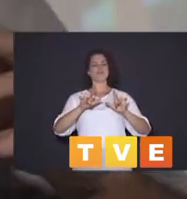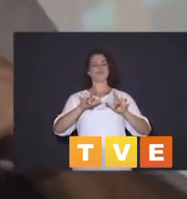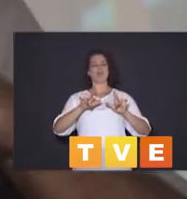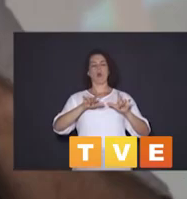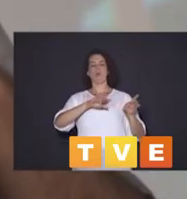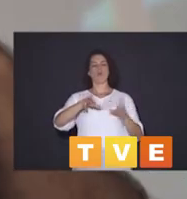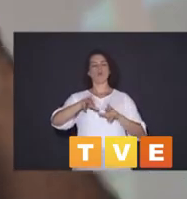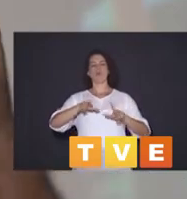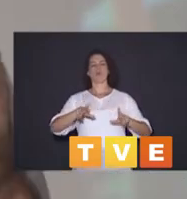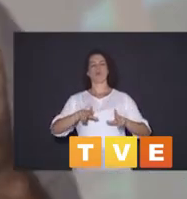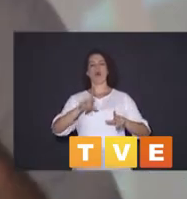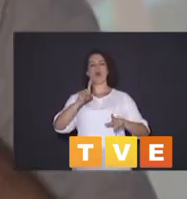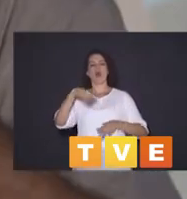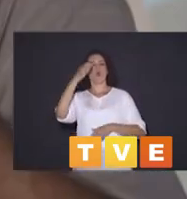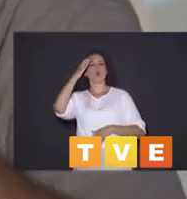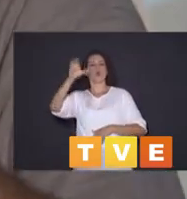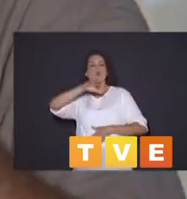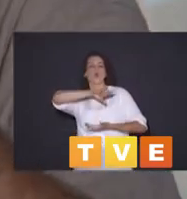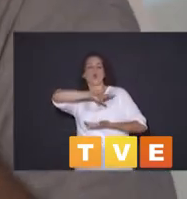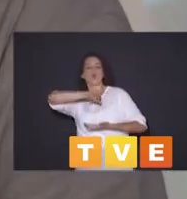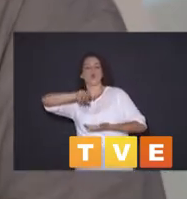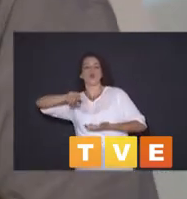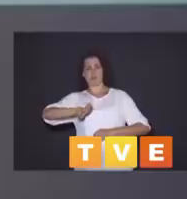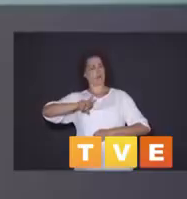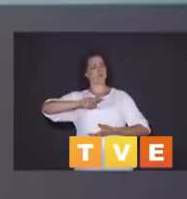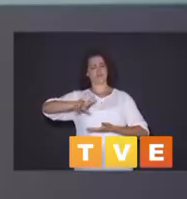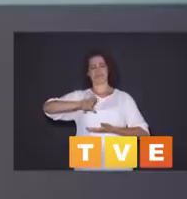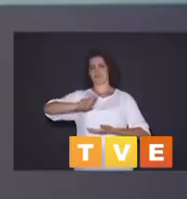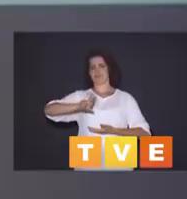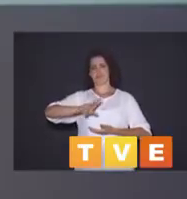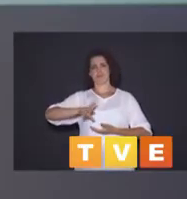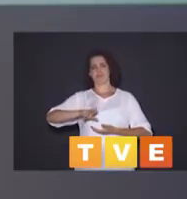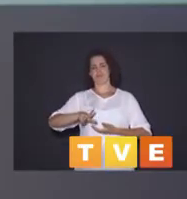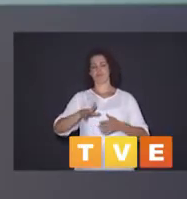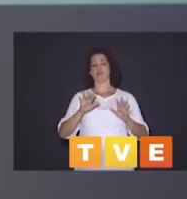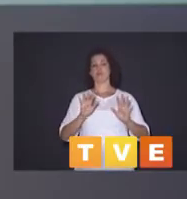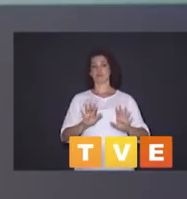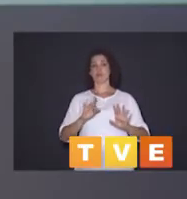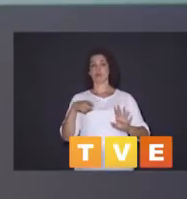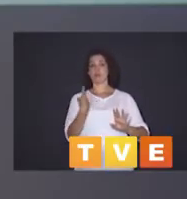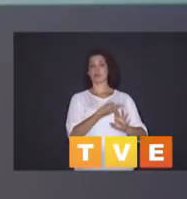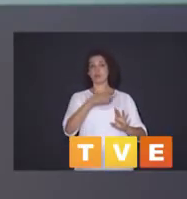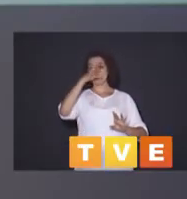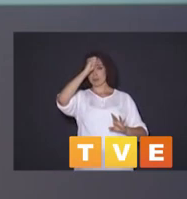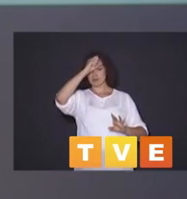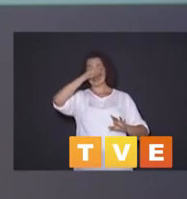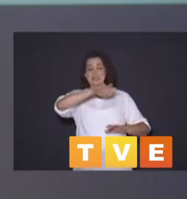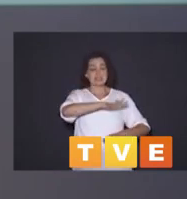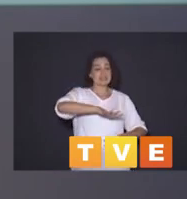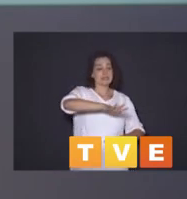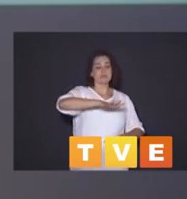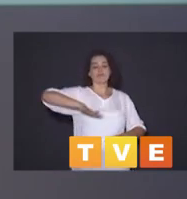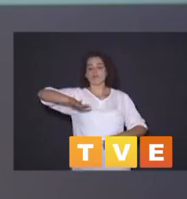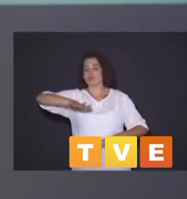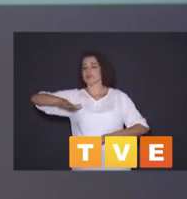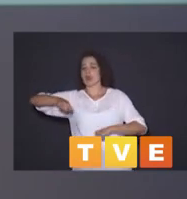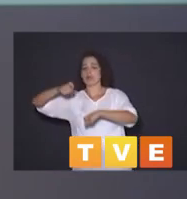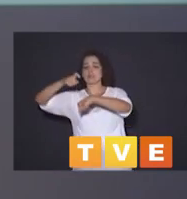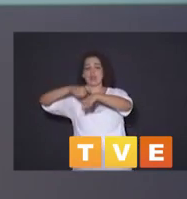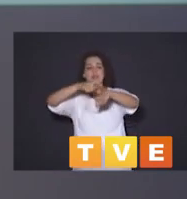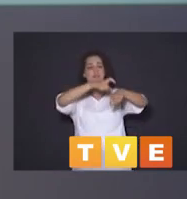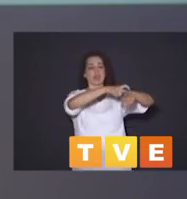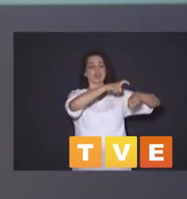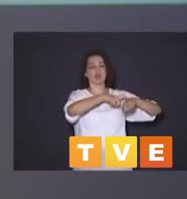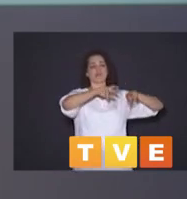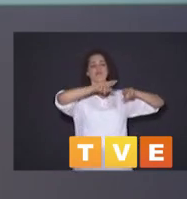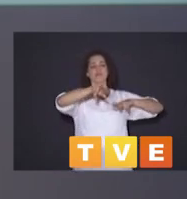falando de cultura as culturas que se proliferam nós aprendemos em vários espaços e vários momentos diferentes